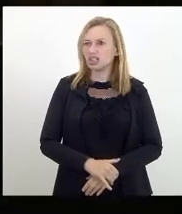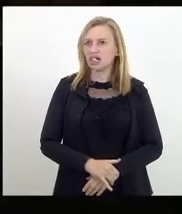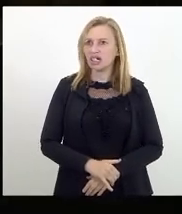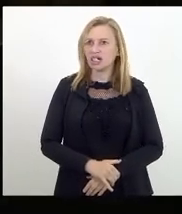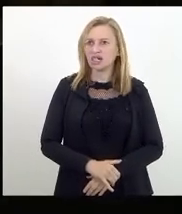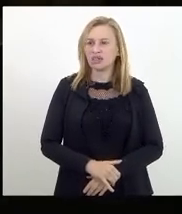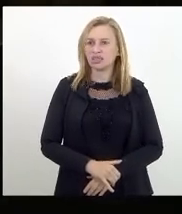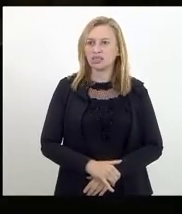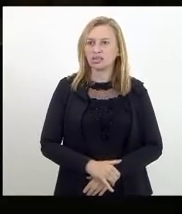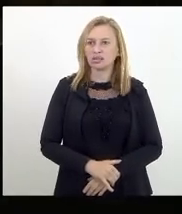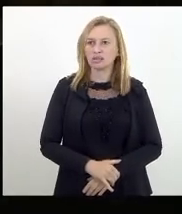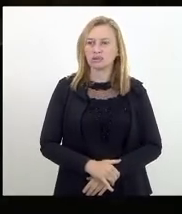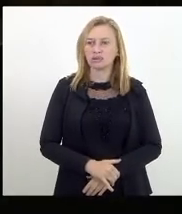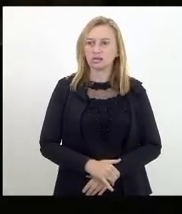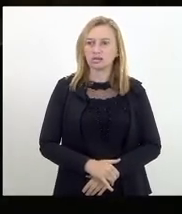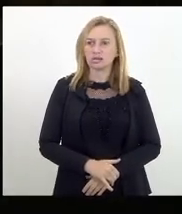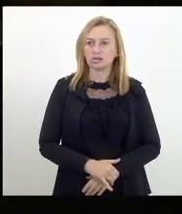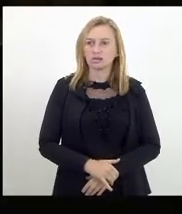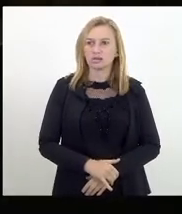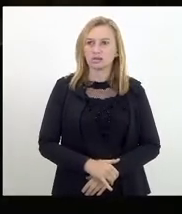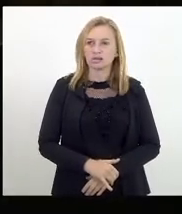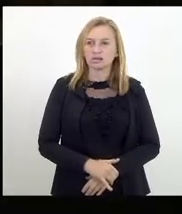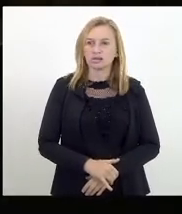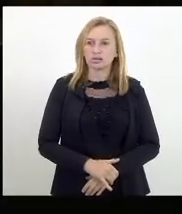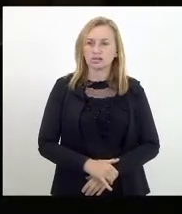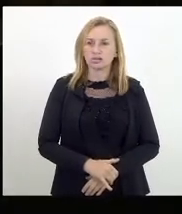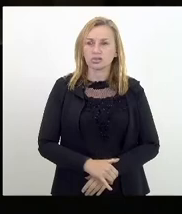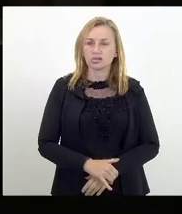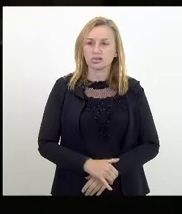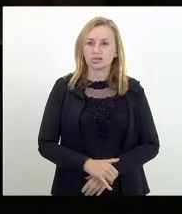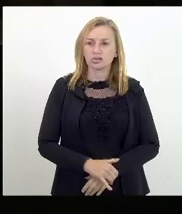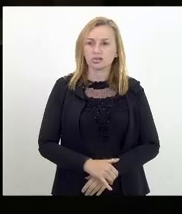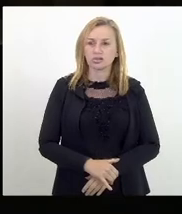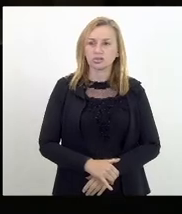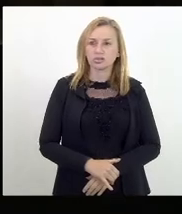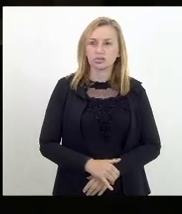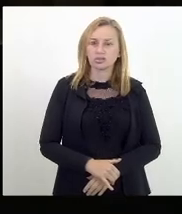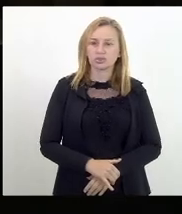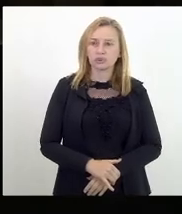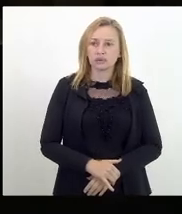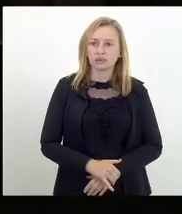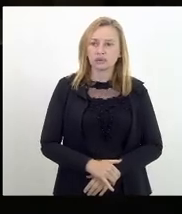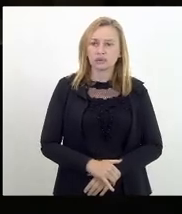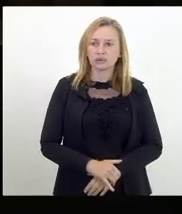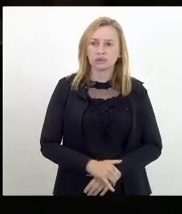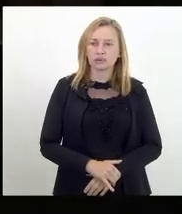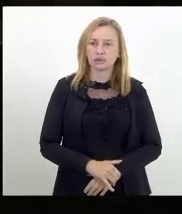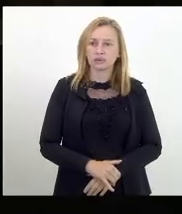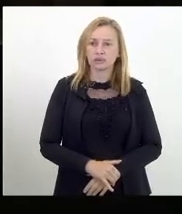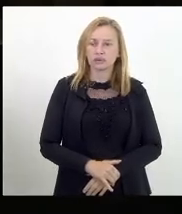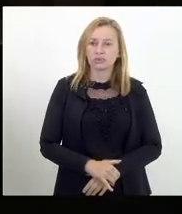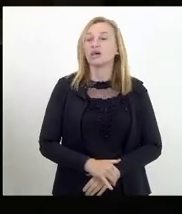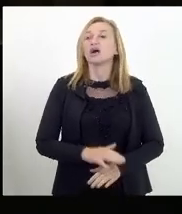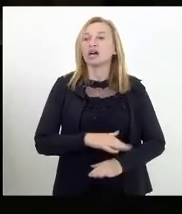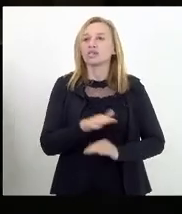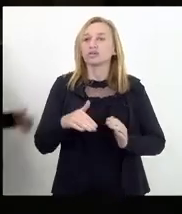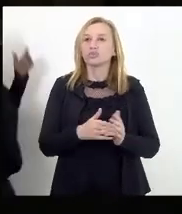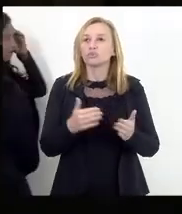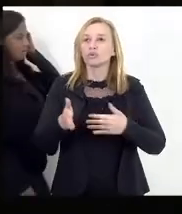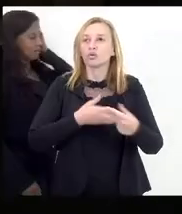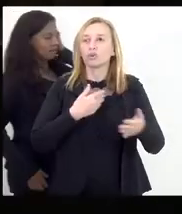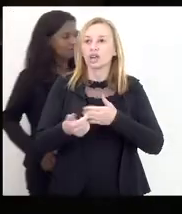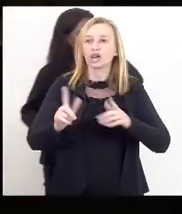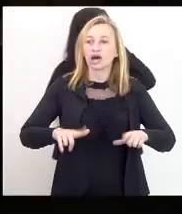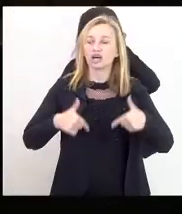o apoiamento a nossa Moção de repúdio a toda e qualquer ação